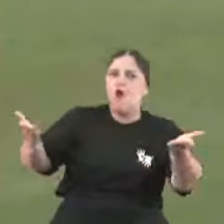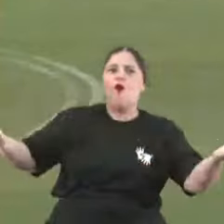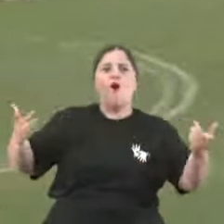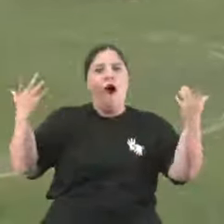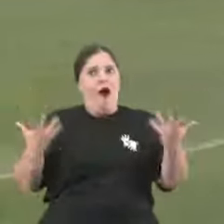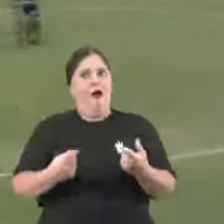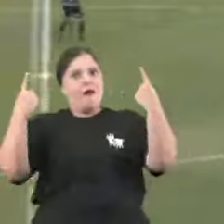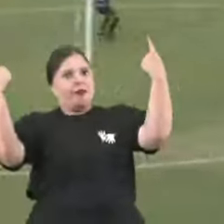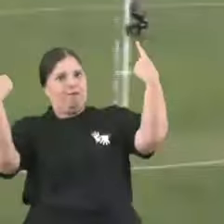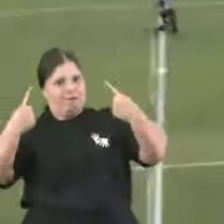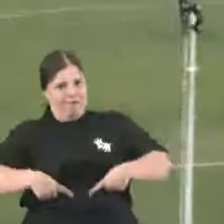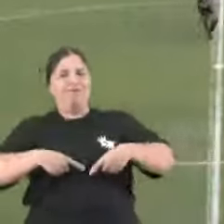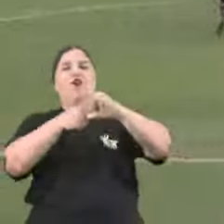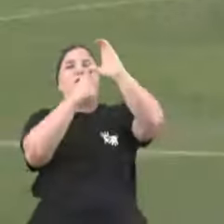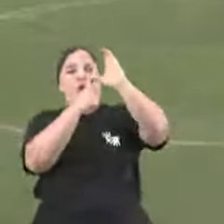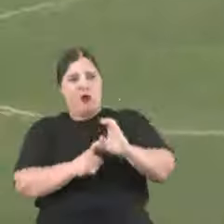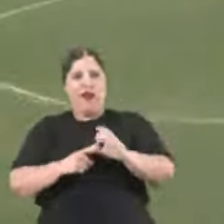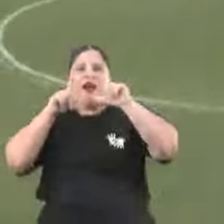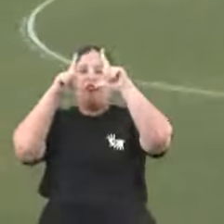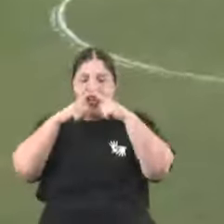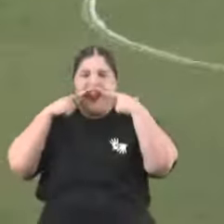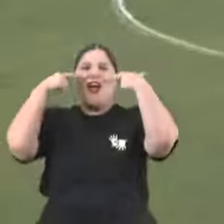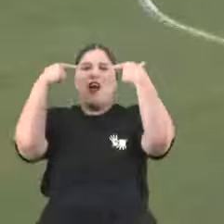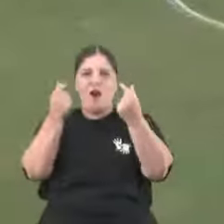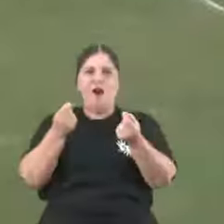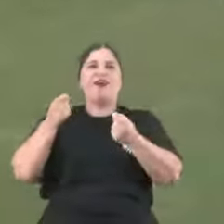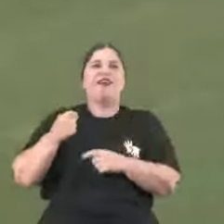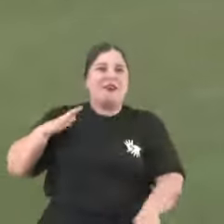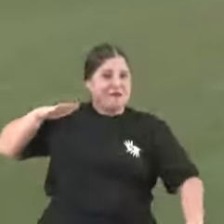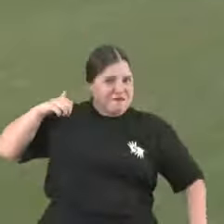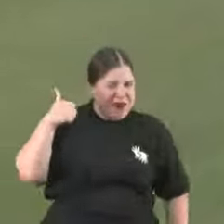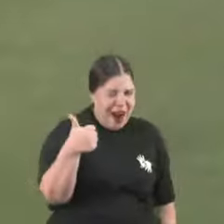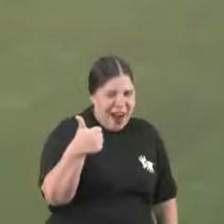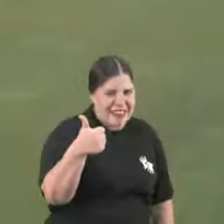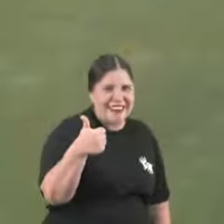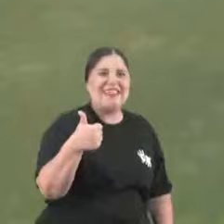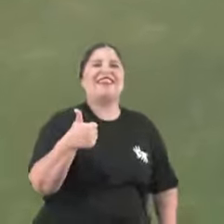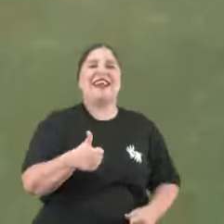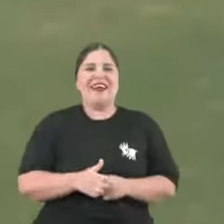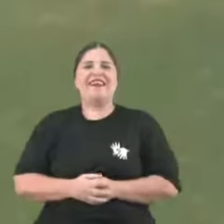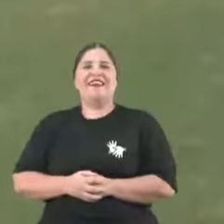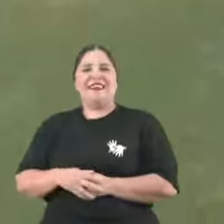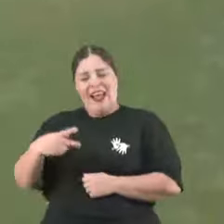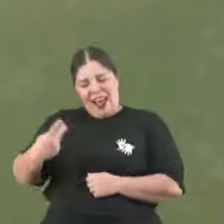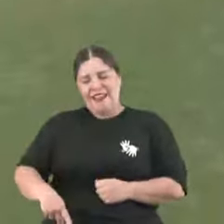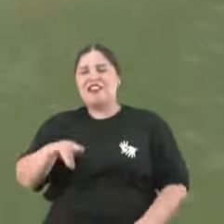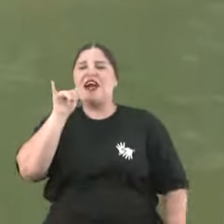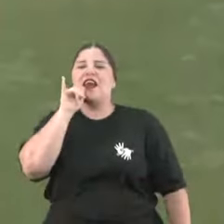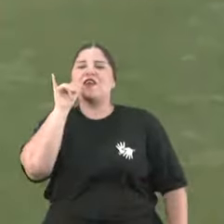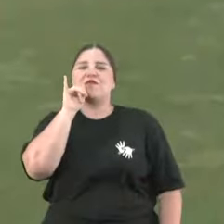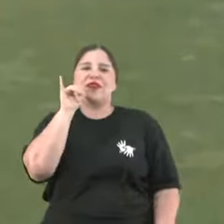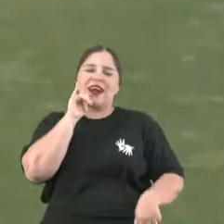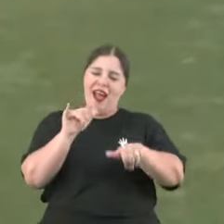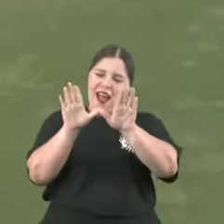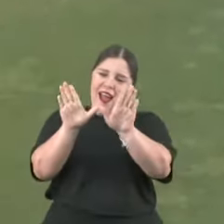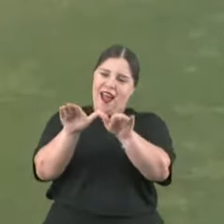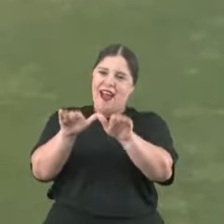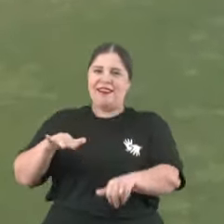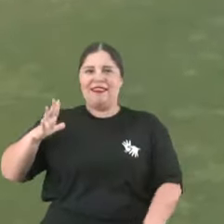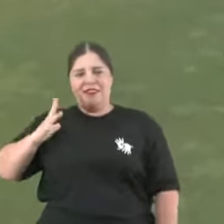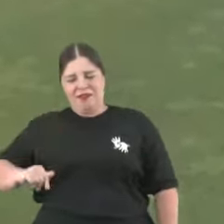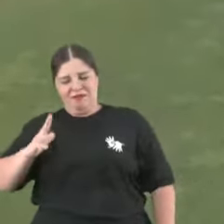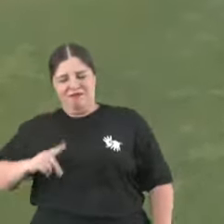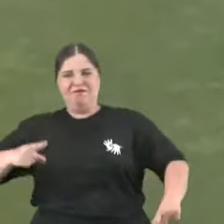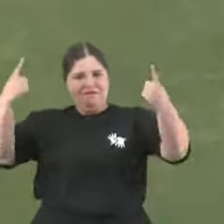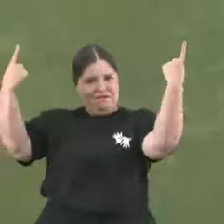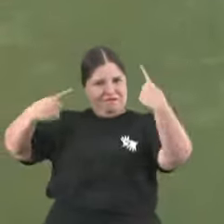Campeonato Alagoano 2024. É massa. Primeiro jogo aqui em Anapiraca. ASA e CRB duelando pela taça,